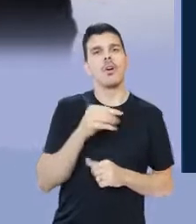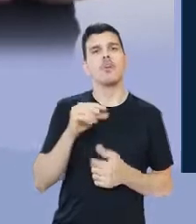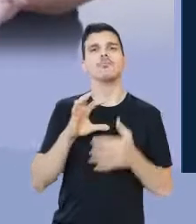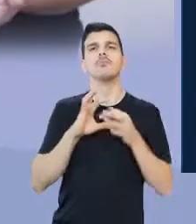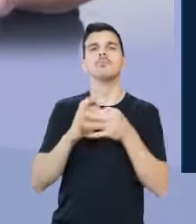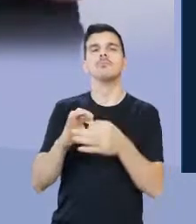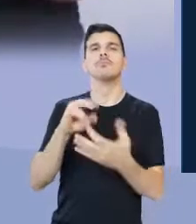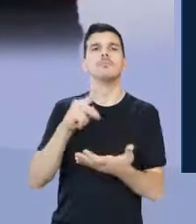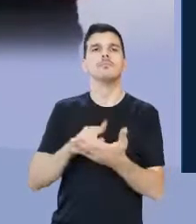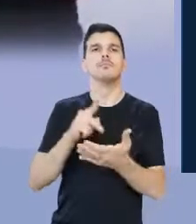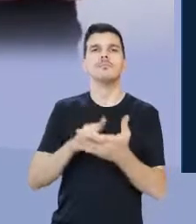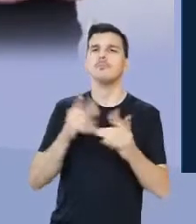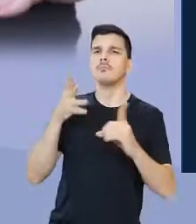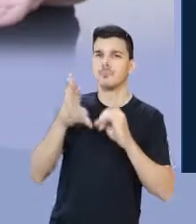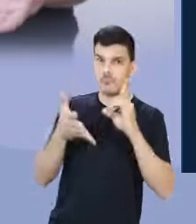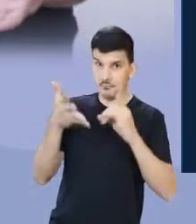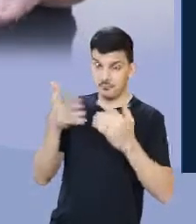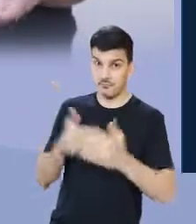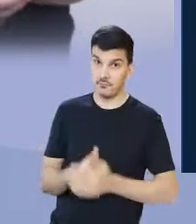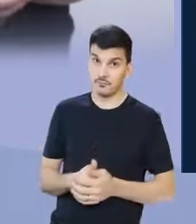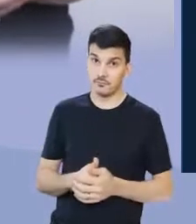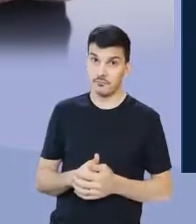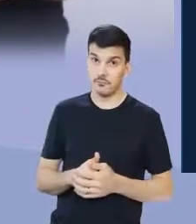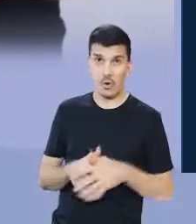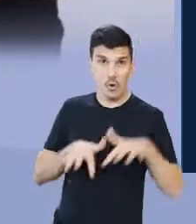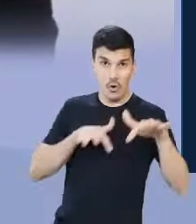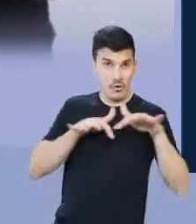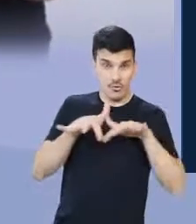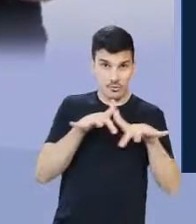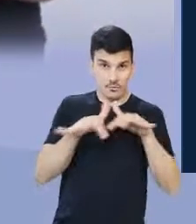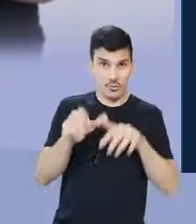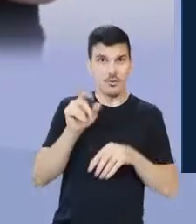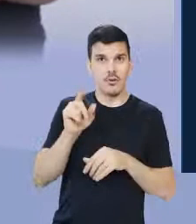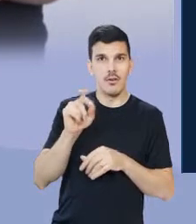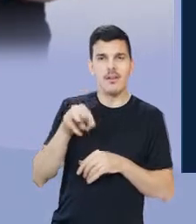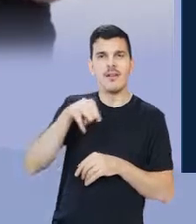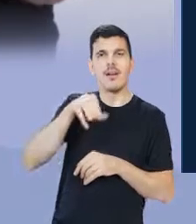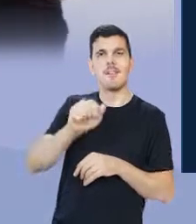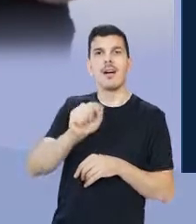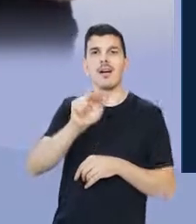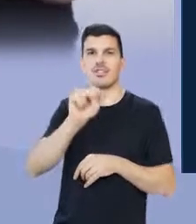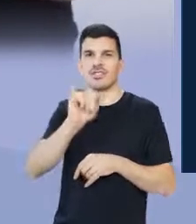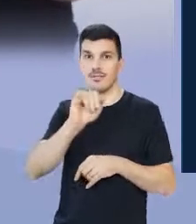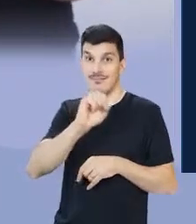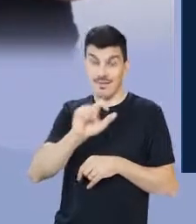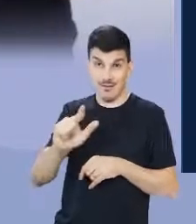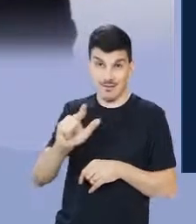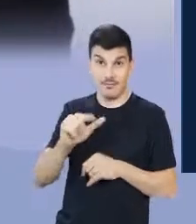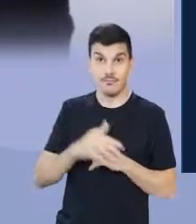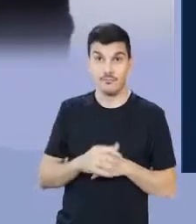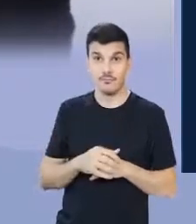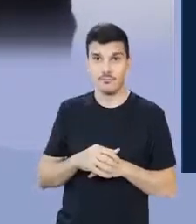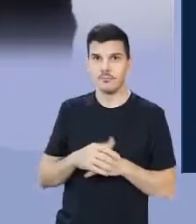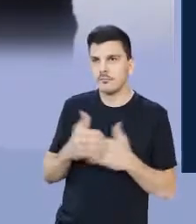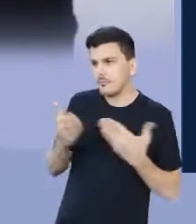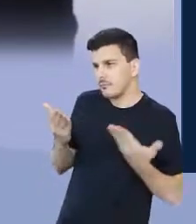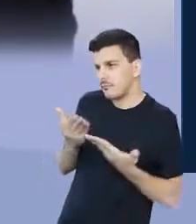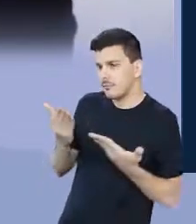nova verdade ao discurso. Esse movimento, dito marginal,